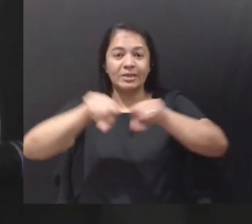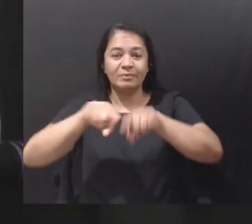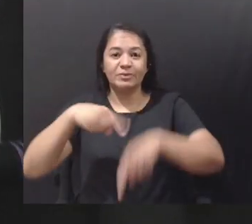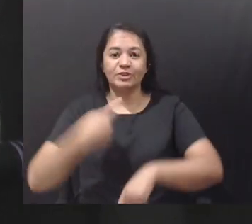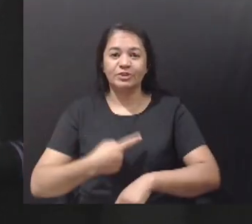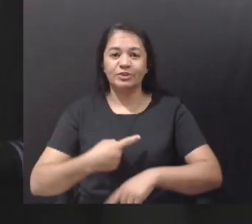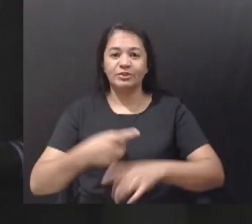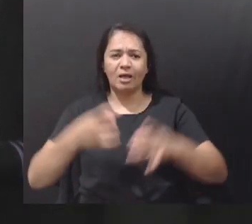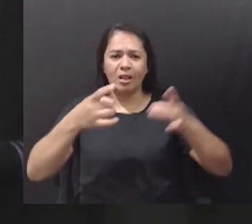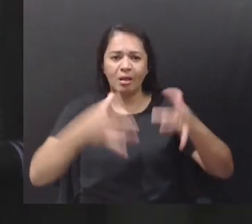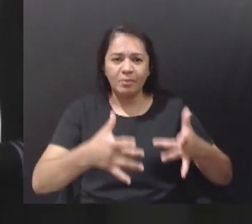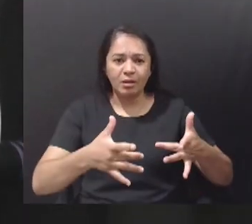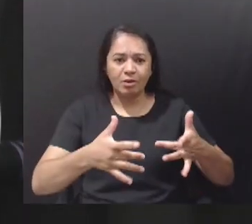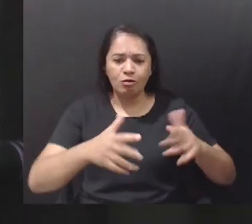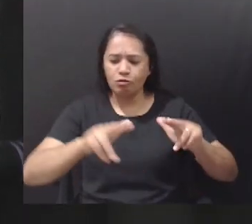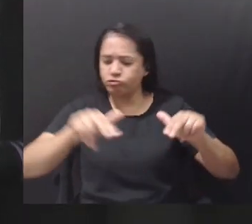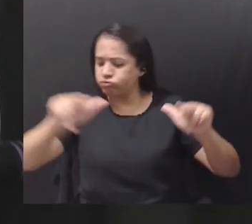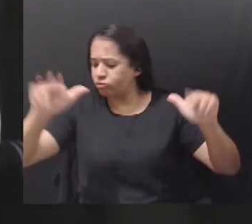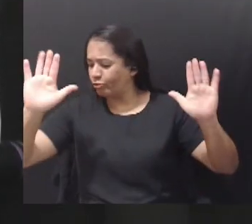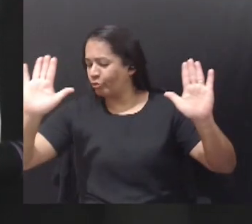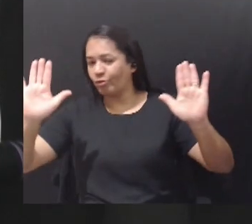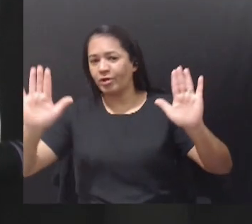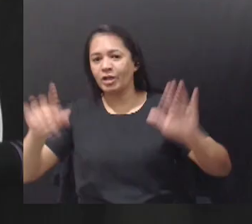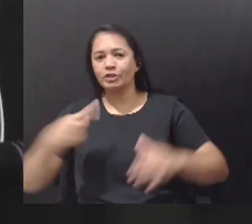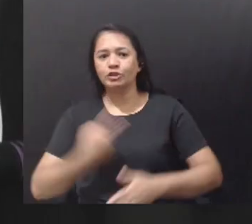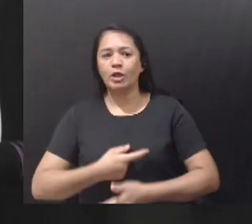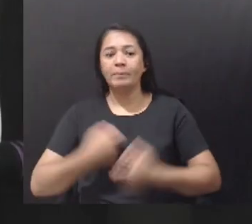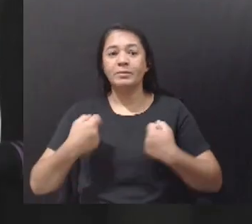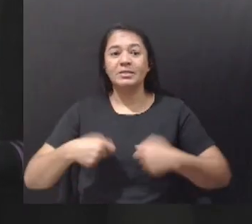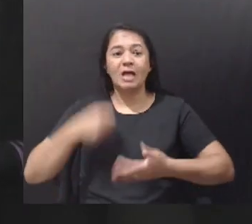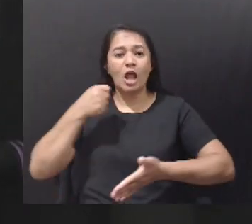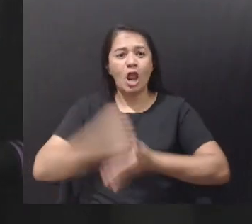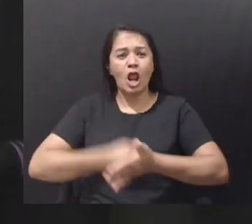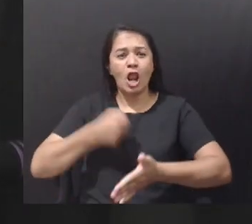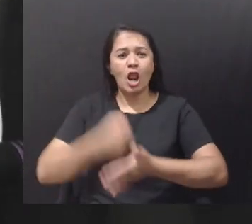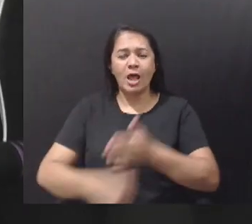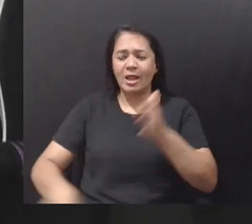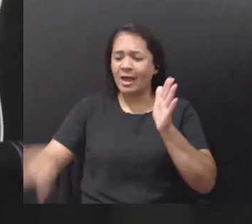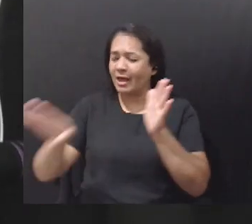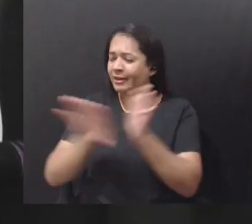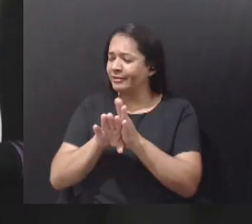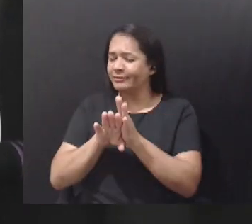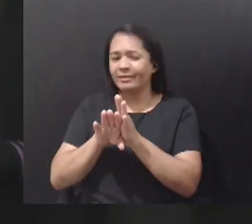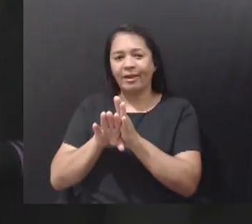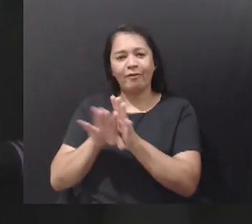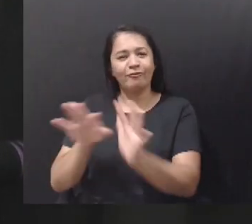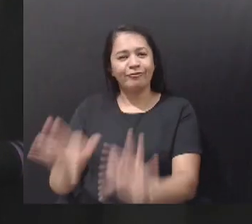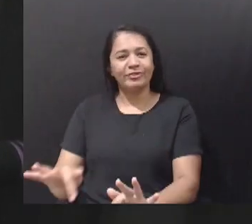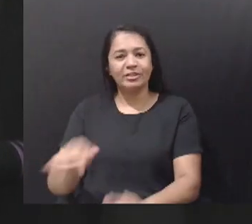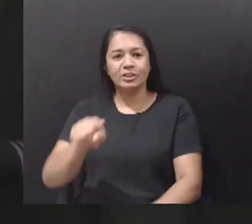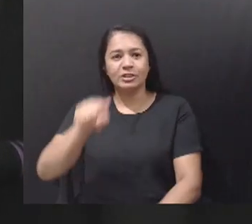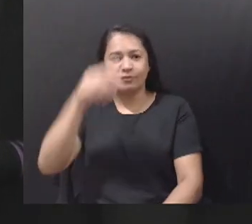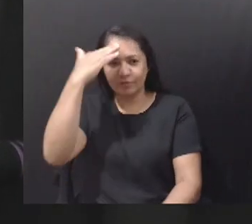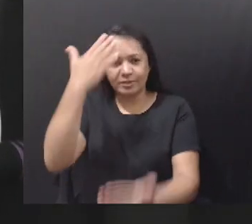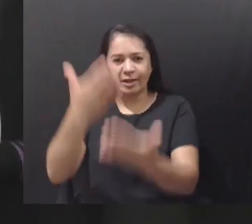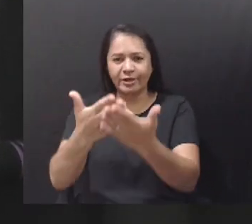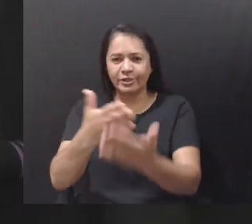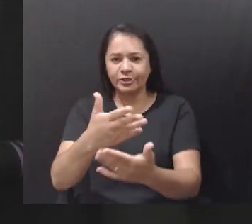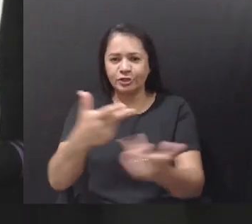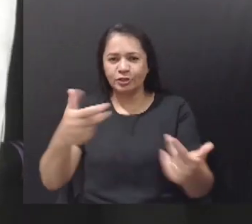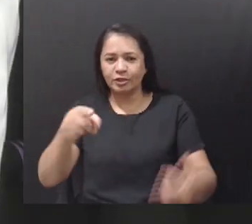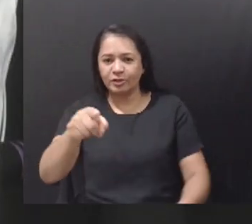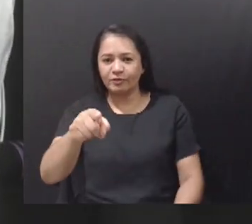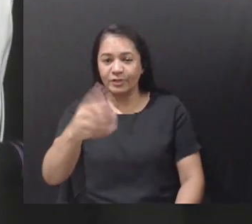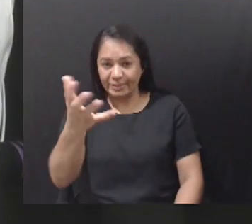desistir. A gente tem que lutar até o último respiro. Se você acredita em alguma coisa, você quer essa